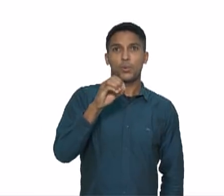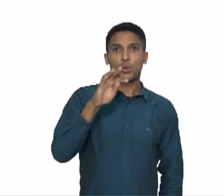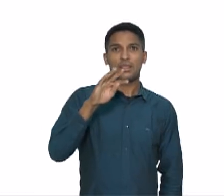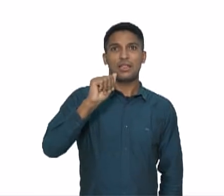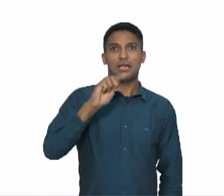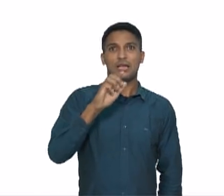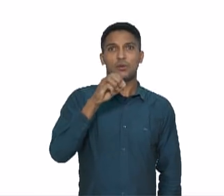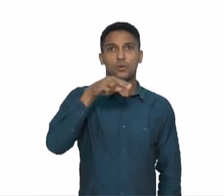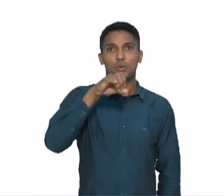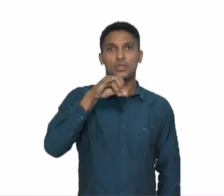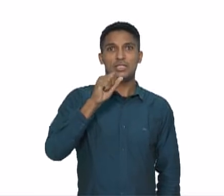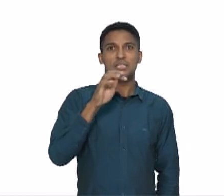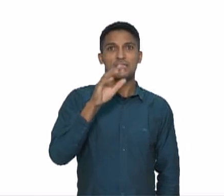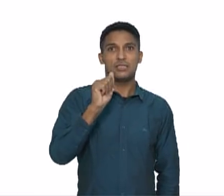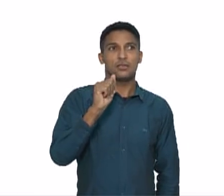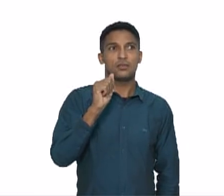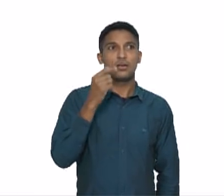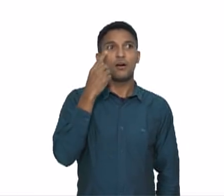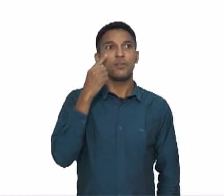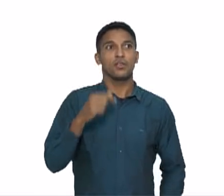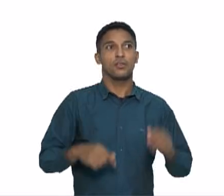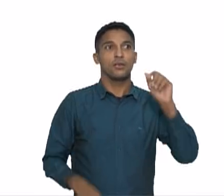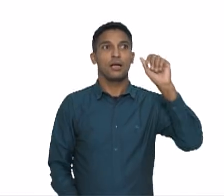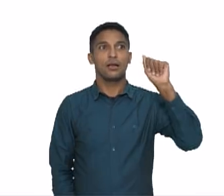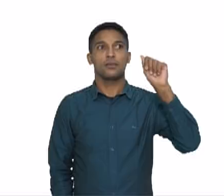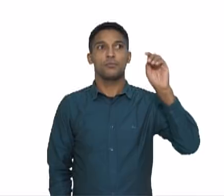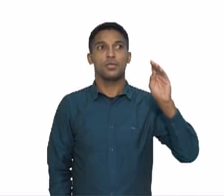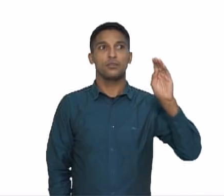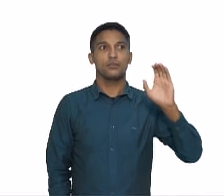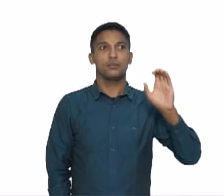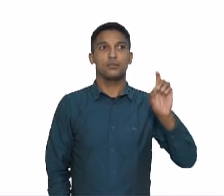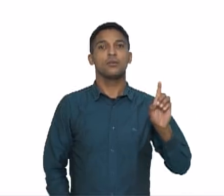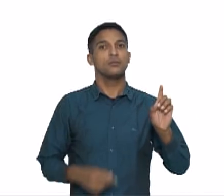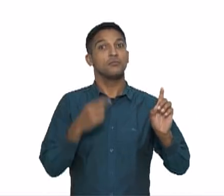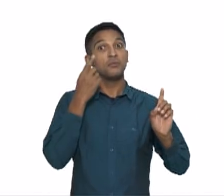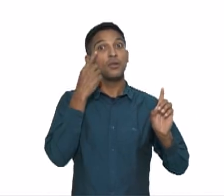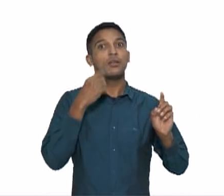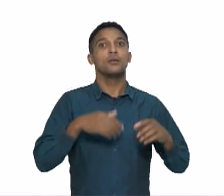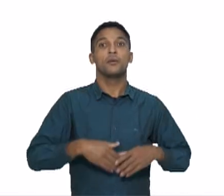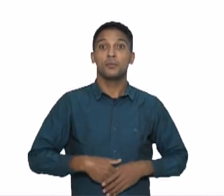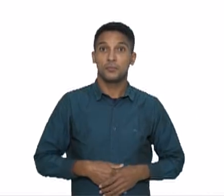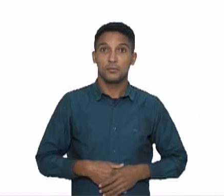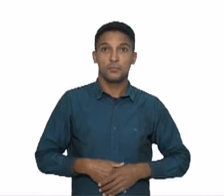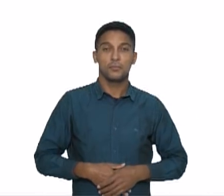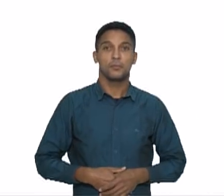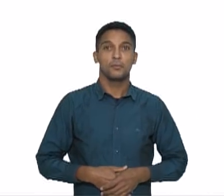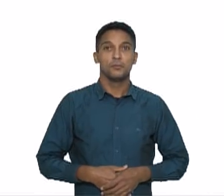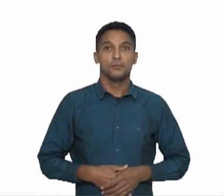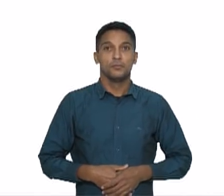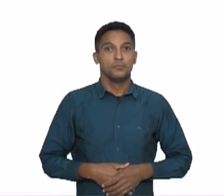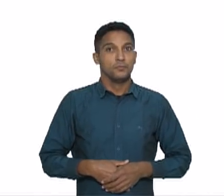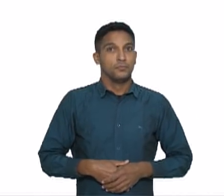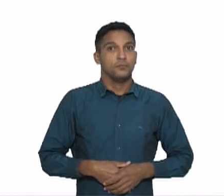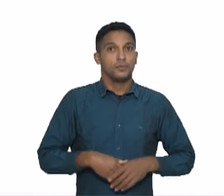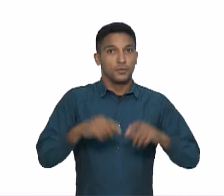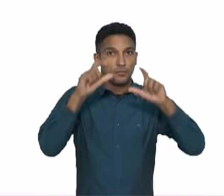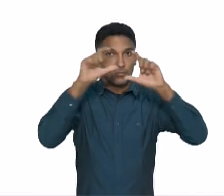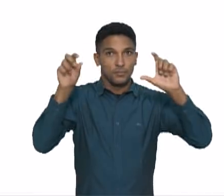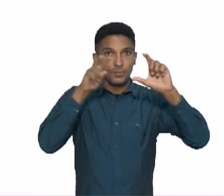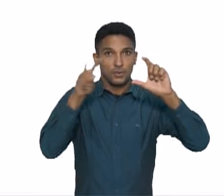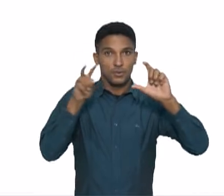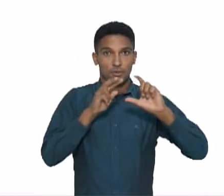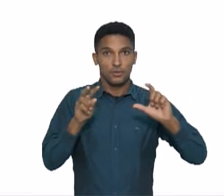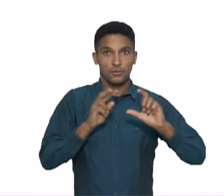voluntariamente a antagonista? Voluntariamente a antagonista? D. A menina ruiva, o